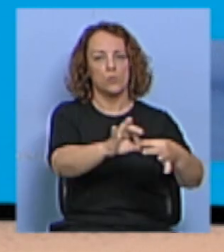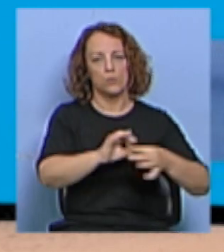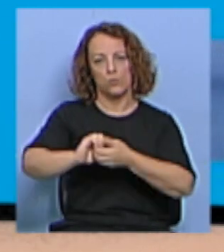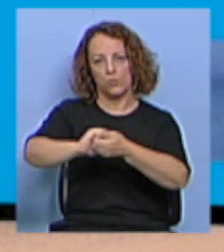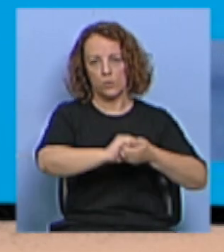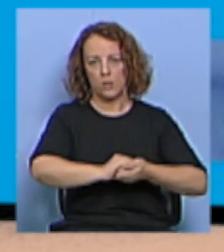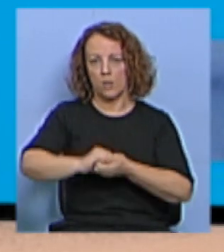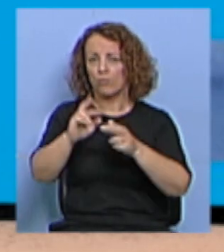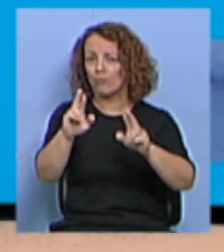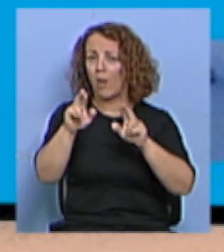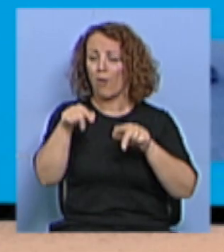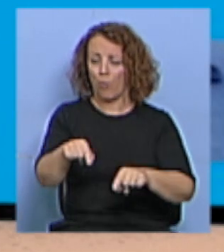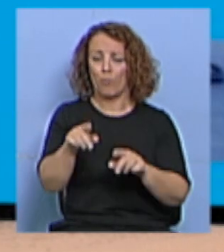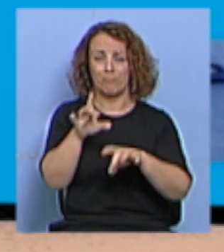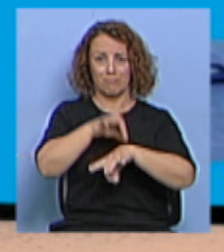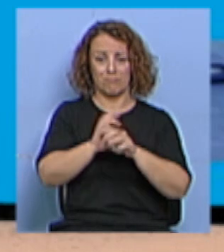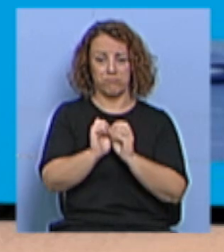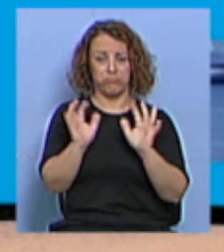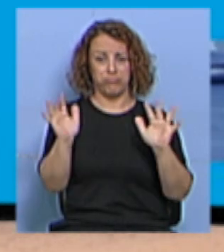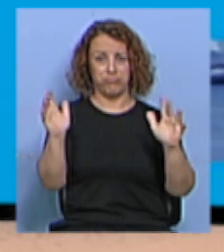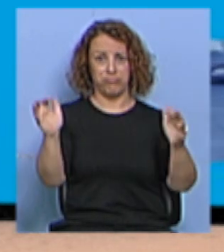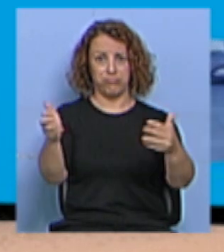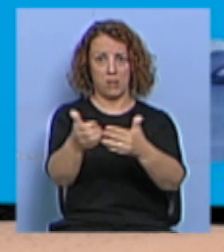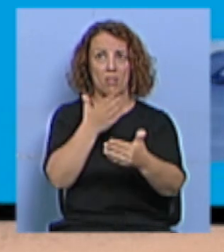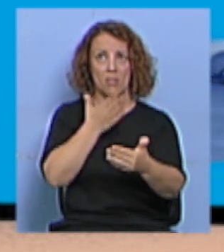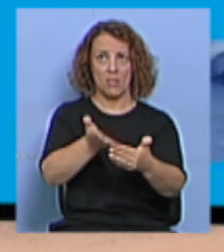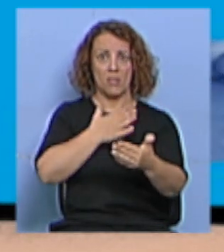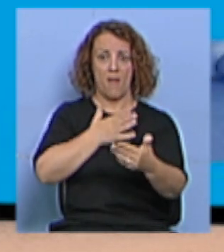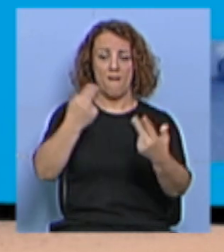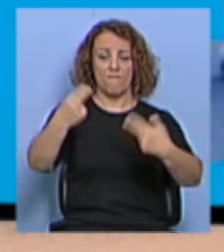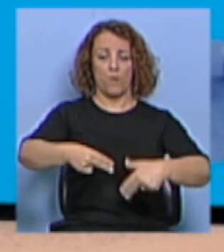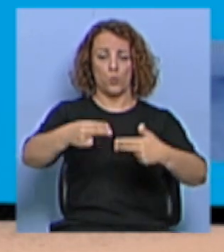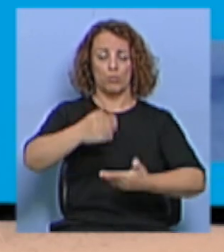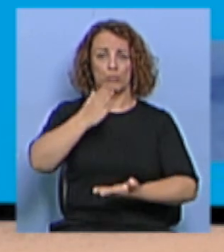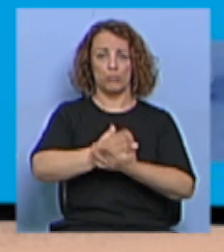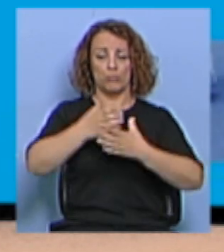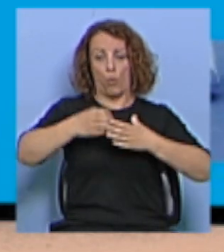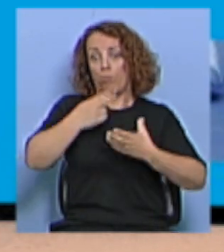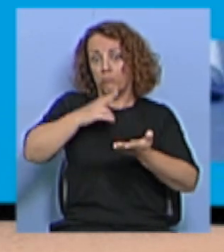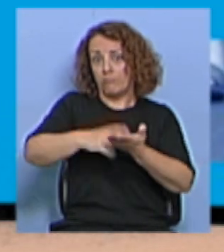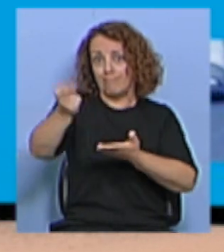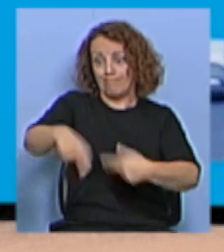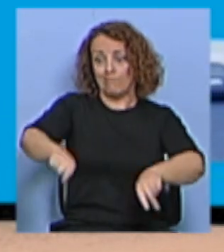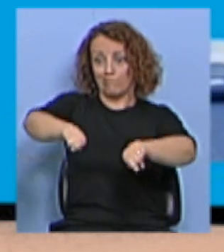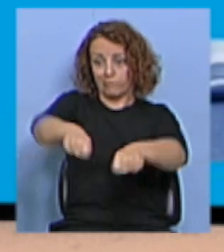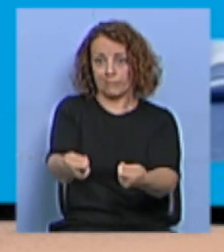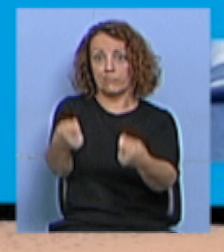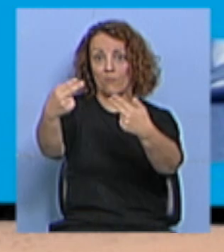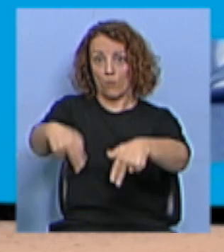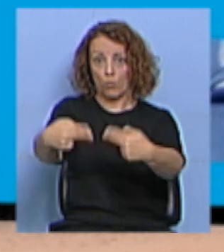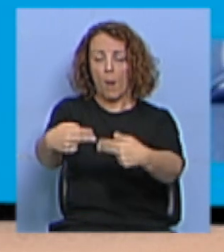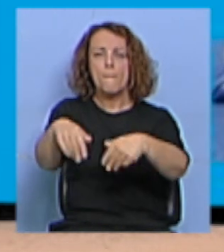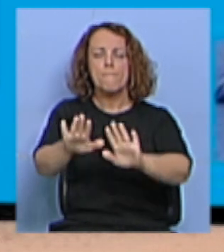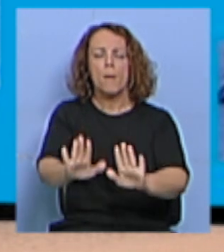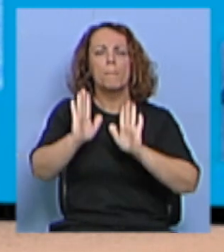dentro das nossas fronteiras, embora atualmente esteja a fazê-lo de forma física, praticamente, mas que se mantenha